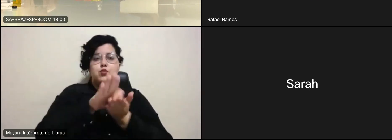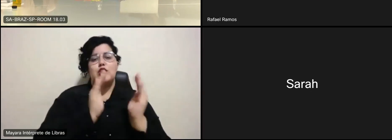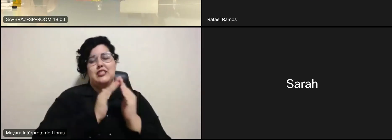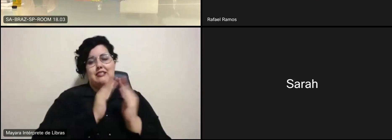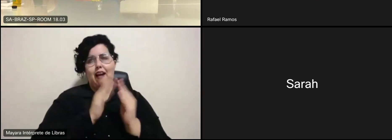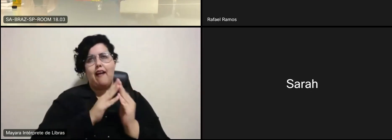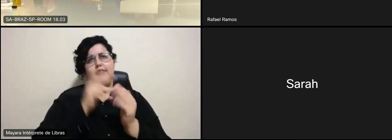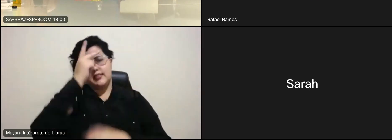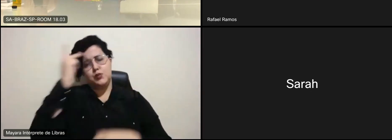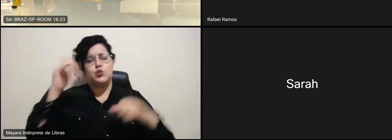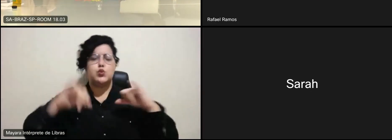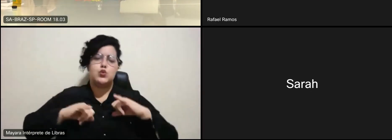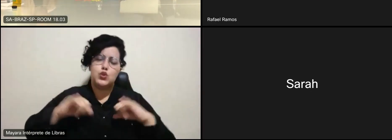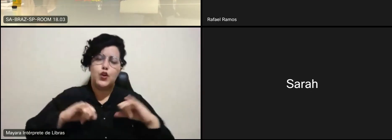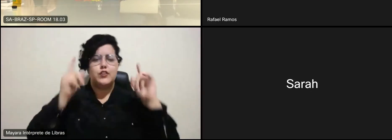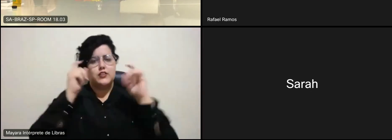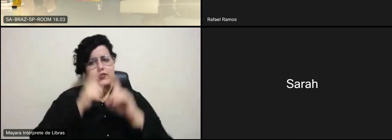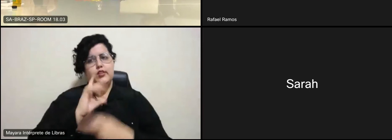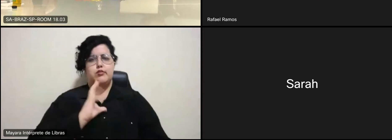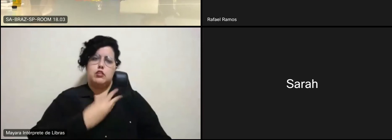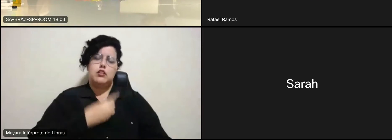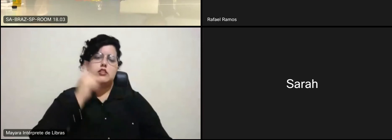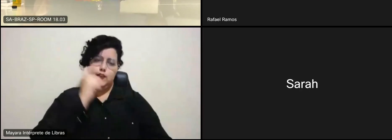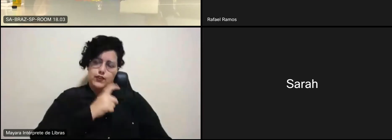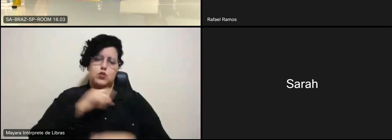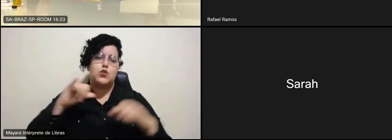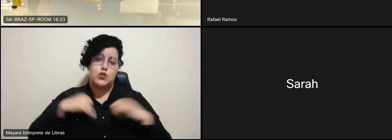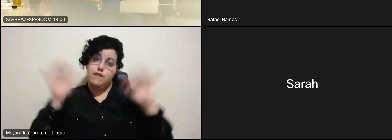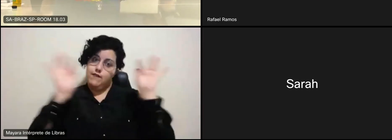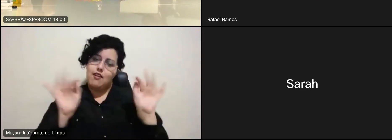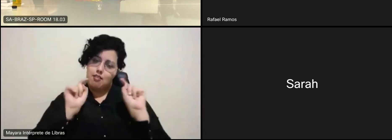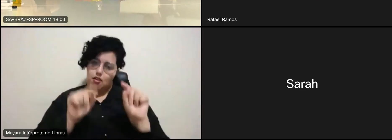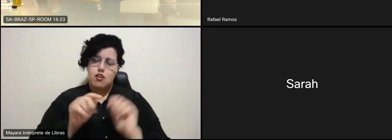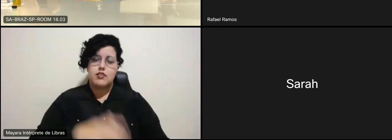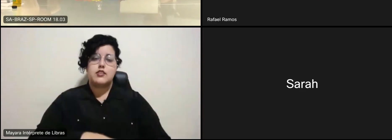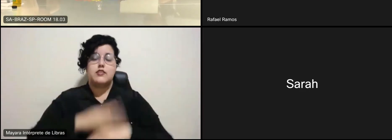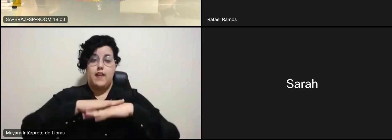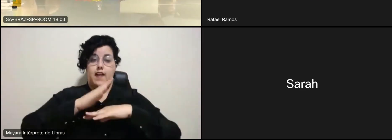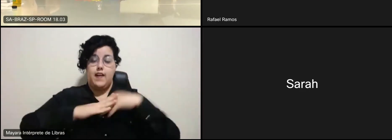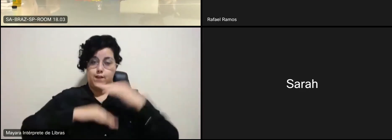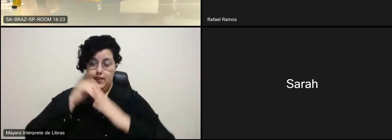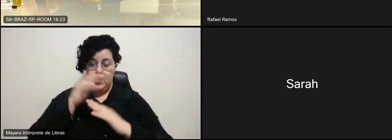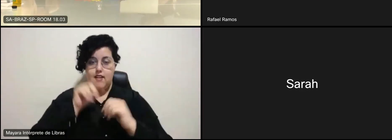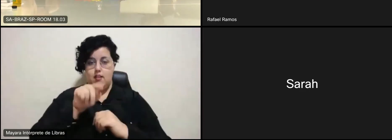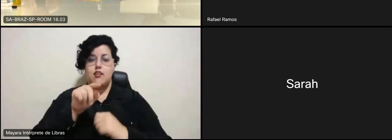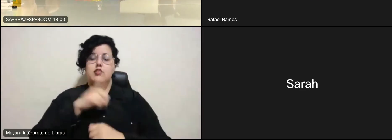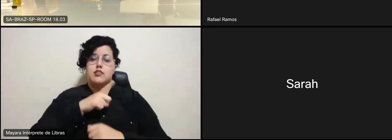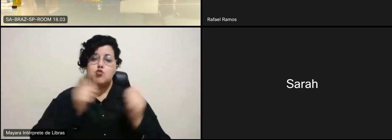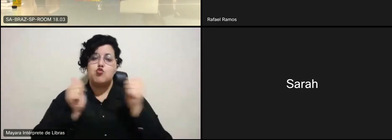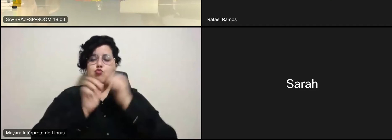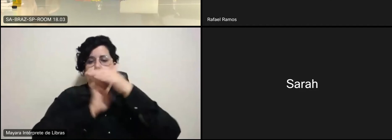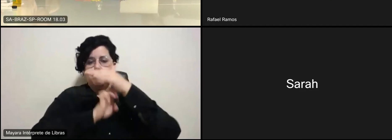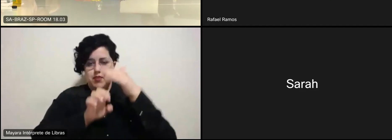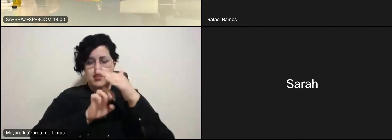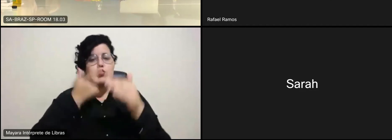né, que sofrem, a população trans. E a gente está muito, muito feliz com essa ação. A gente engajou a AON, engajou os colegas a doarem, a se